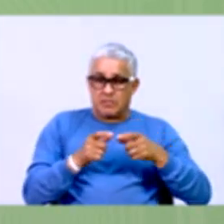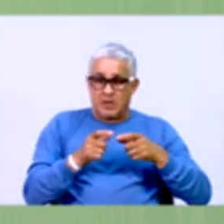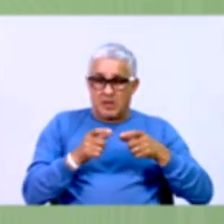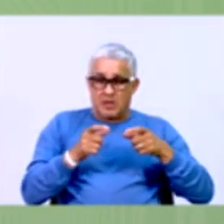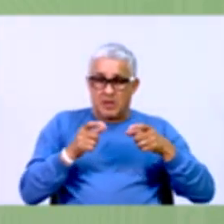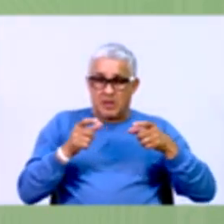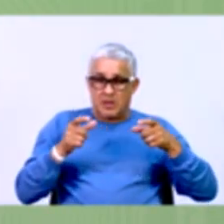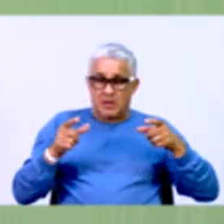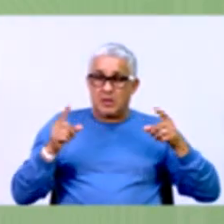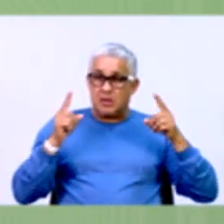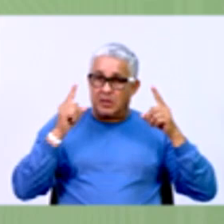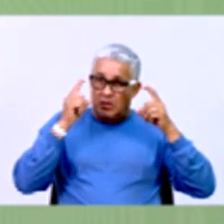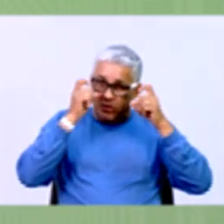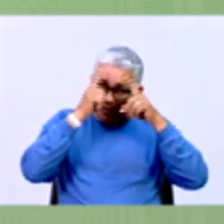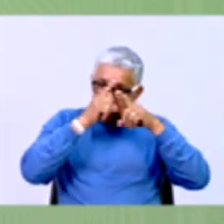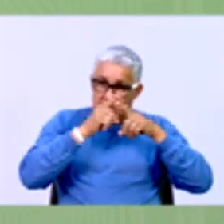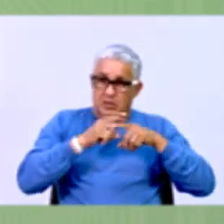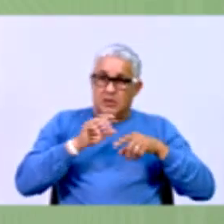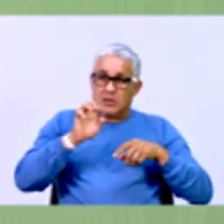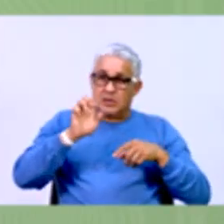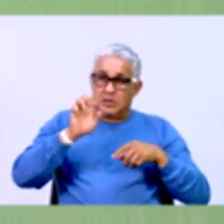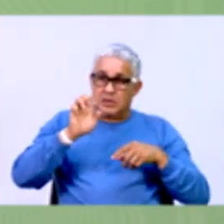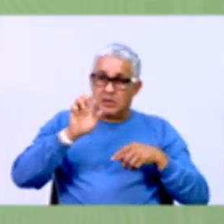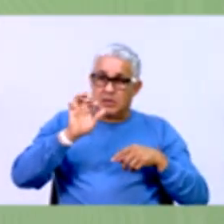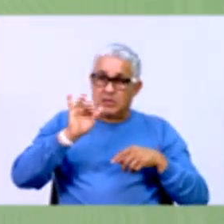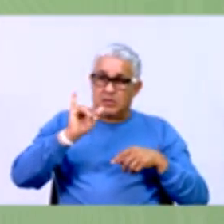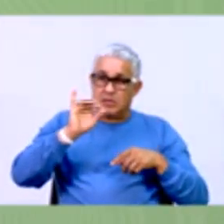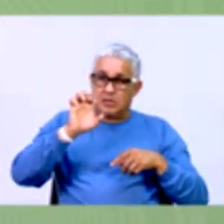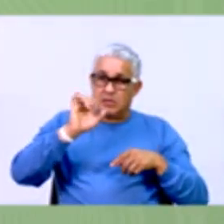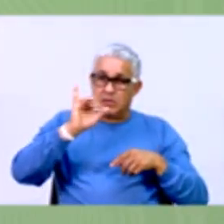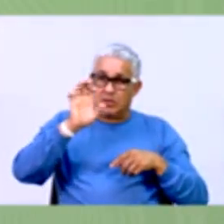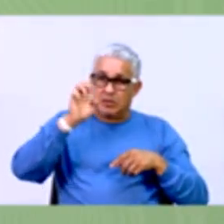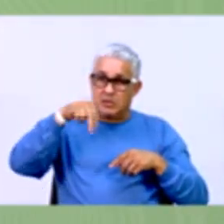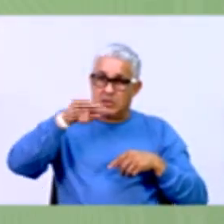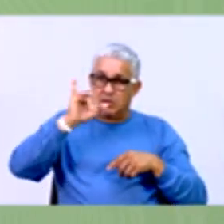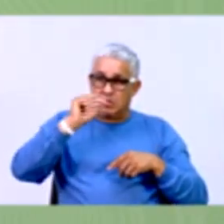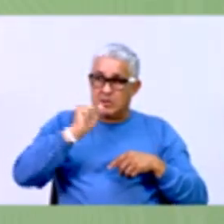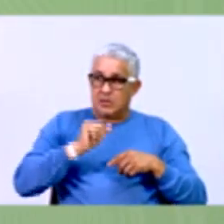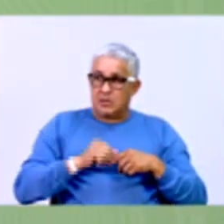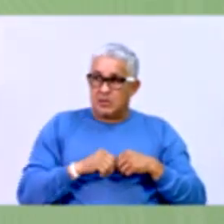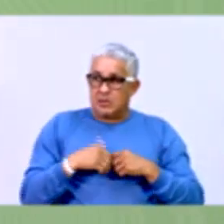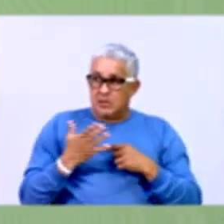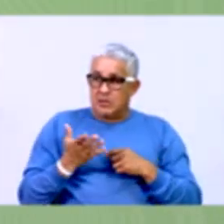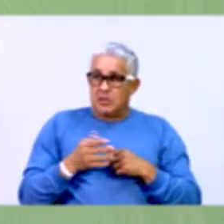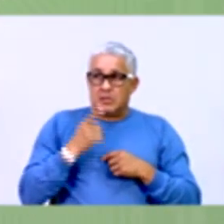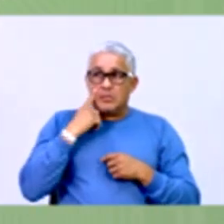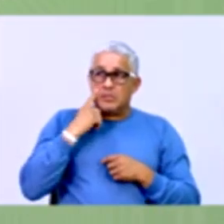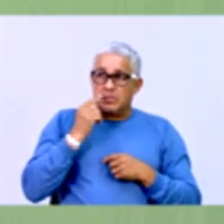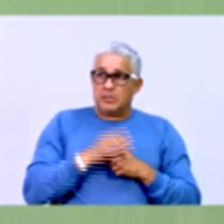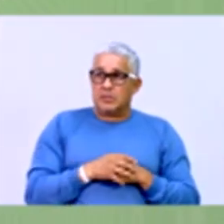de complexidade, em termos de eficiência, em termos dessas coisas aí. Vamos lá, vamos ver.